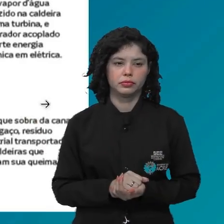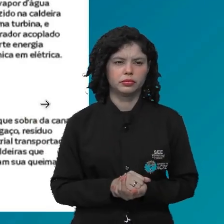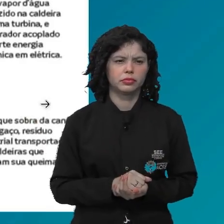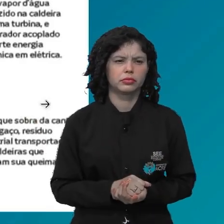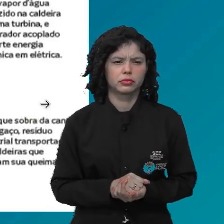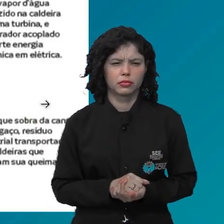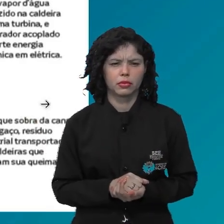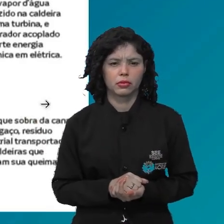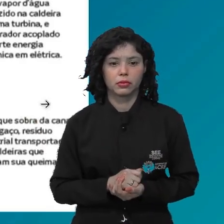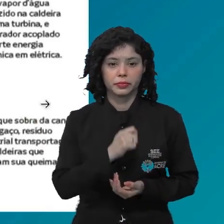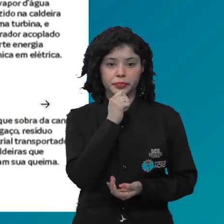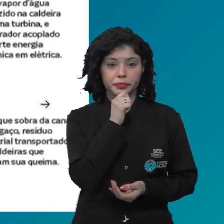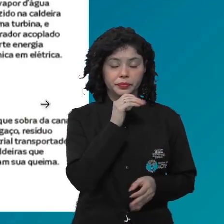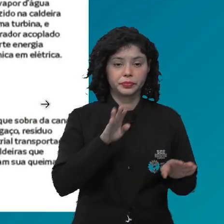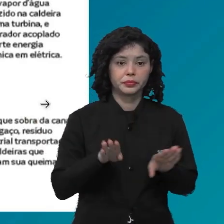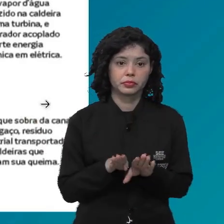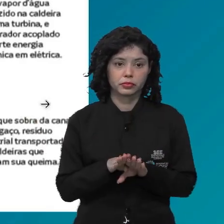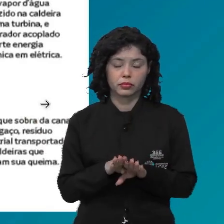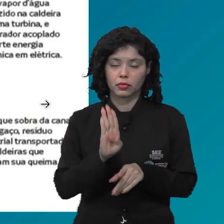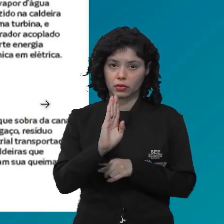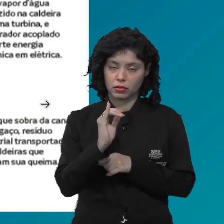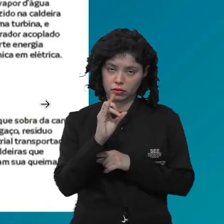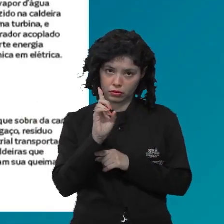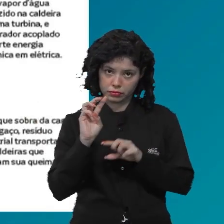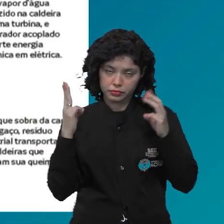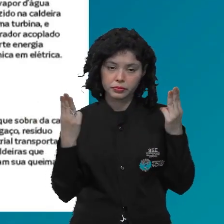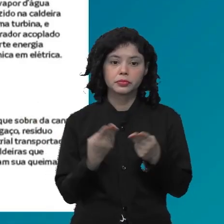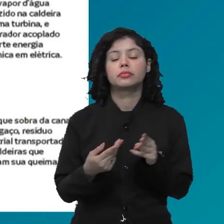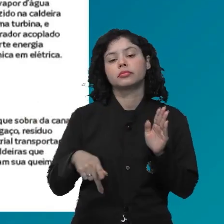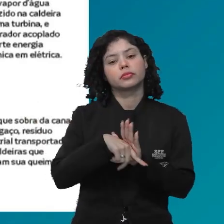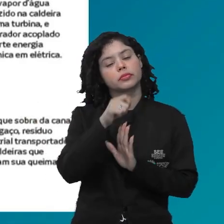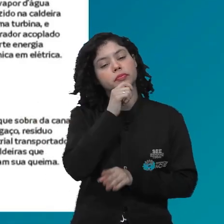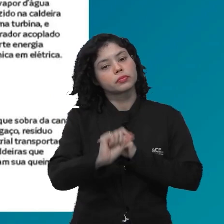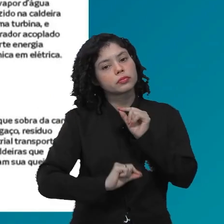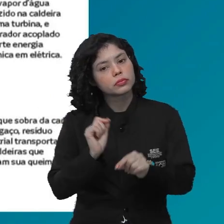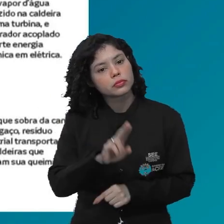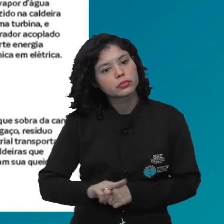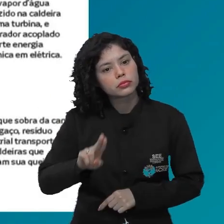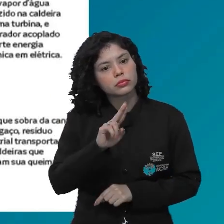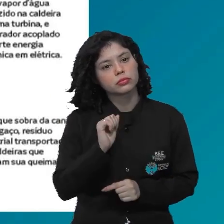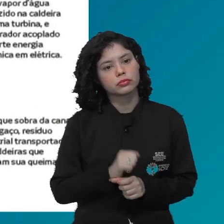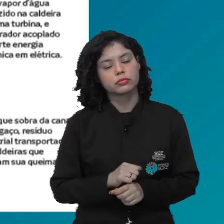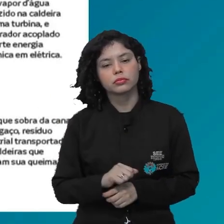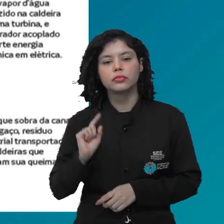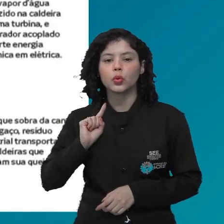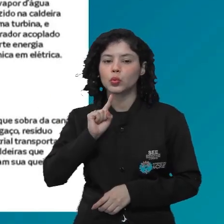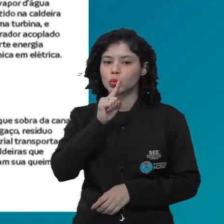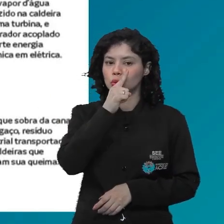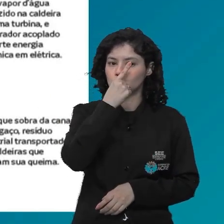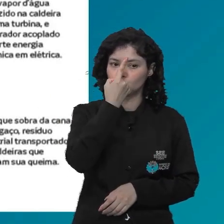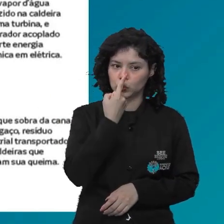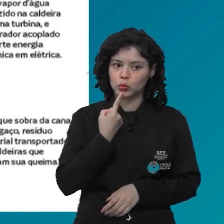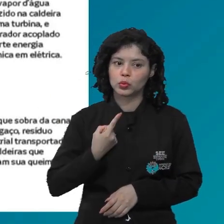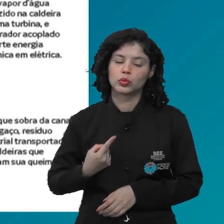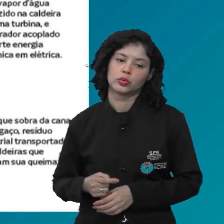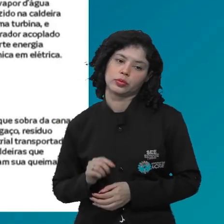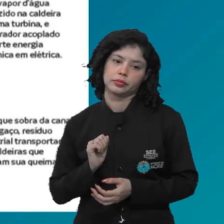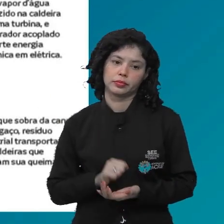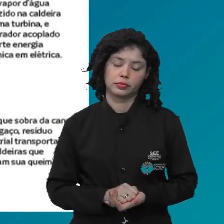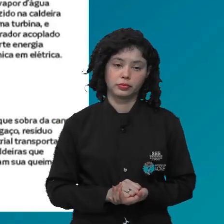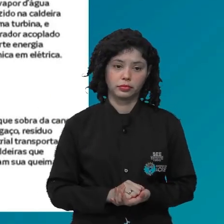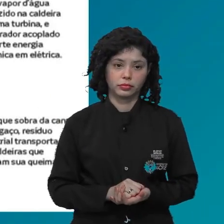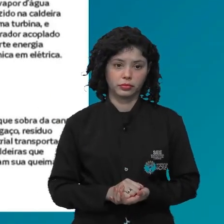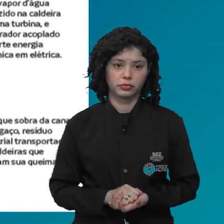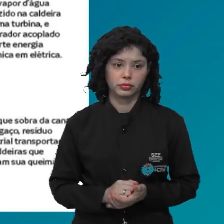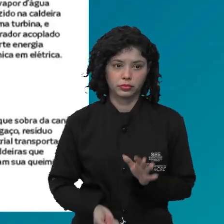por exemplo, aqui, ó, nessa usina de biomassa, ela vai utilizar o quê? A cana-de-açúcar, né? O resto ali da